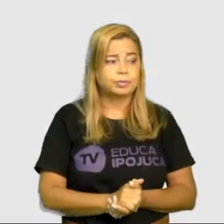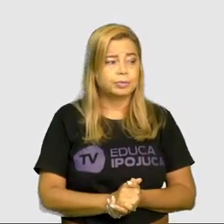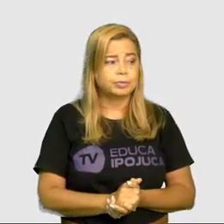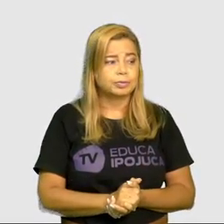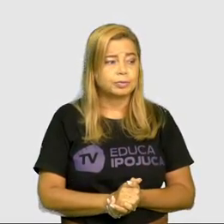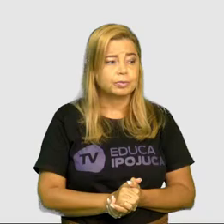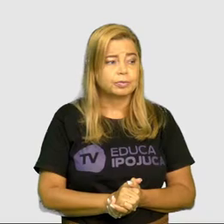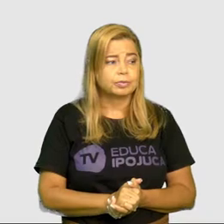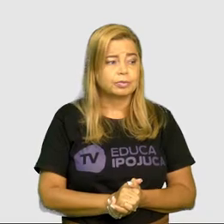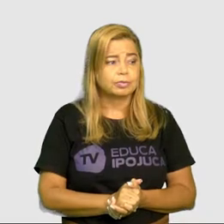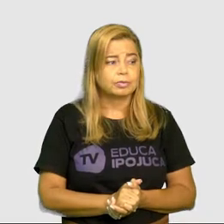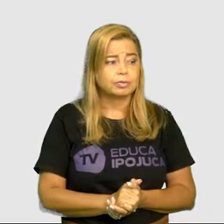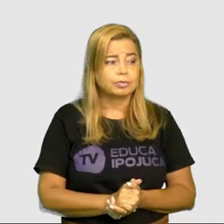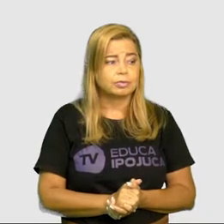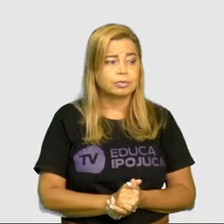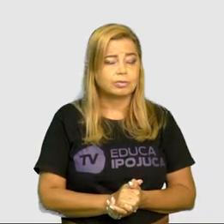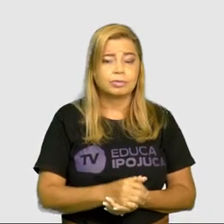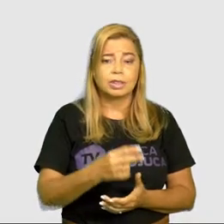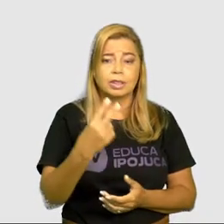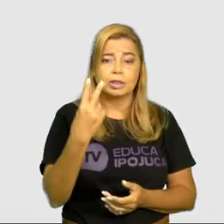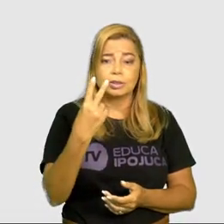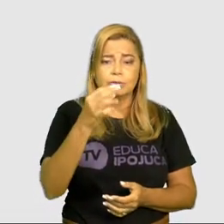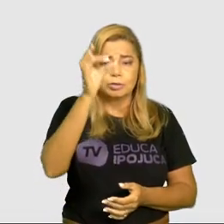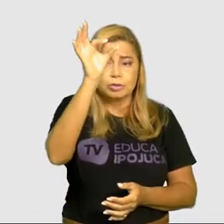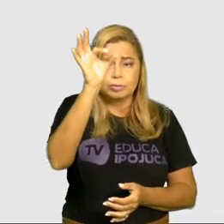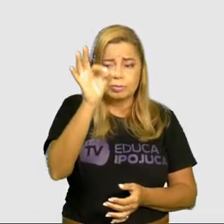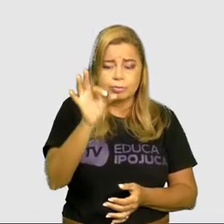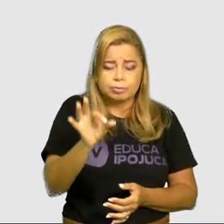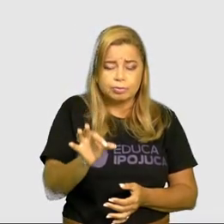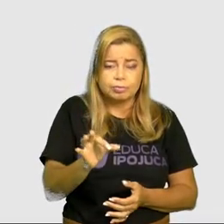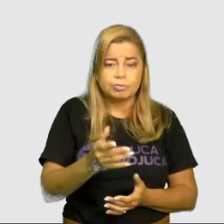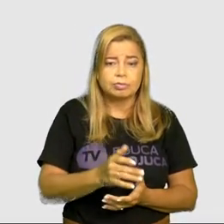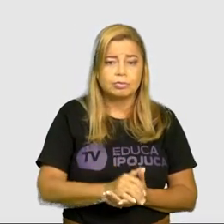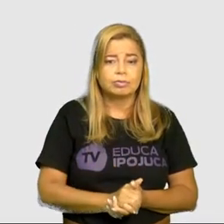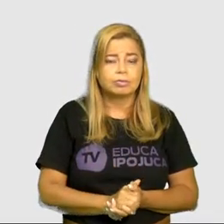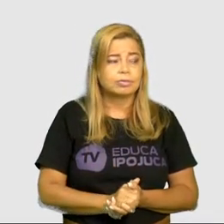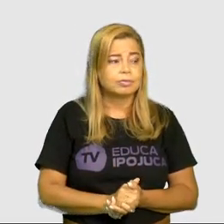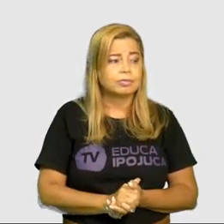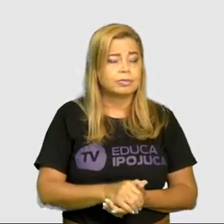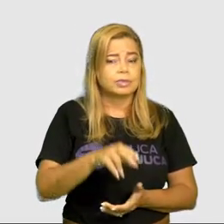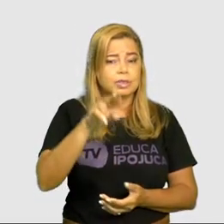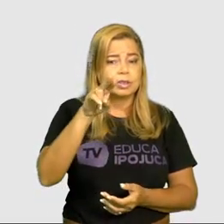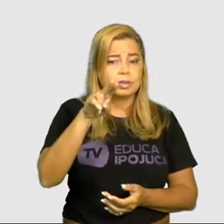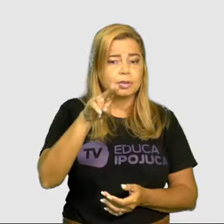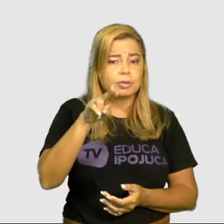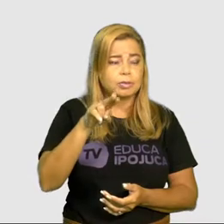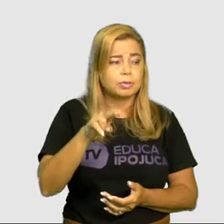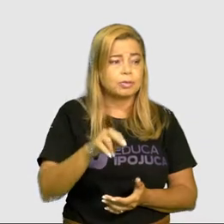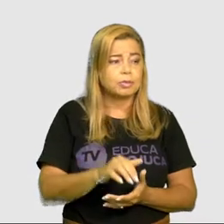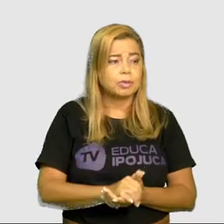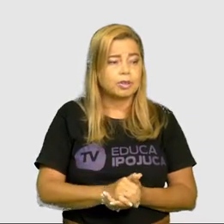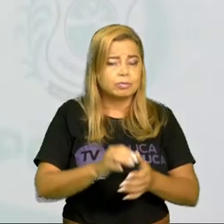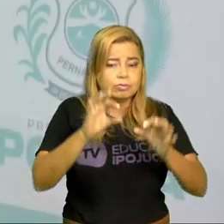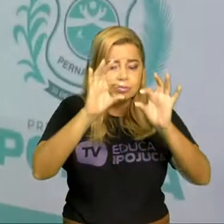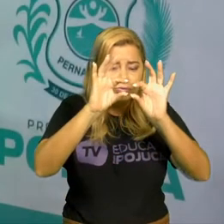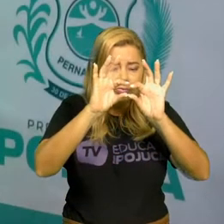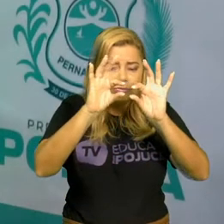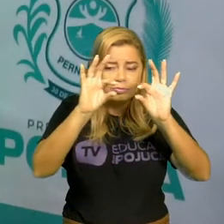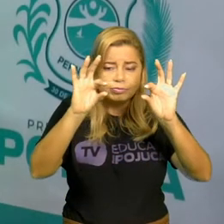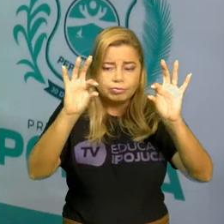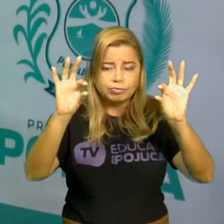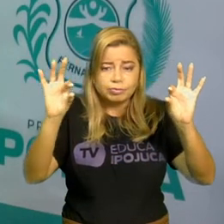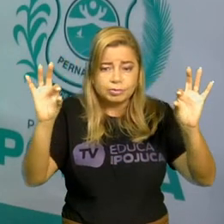unidade. Temos aqui duas barrinhas. Cada barrinha dessa é como se você pegasse